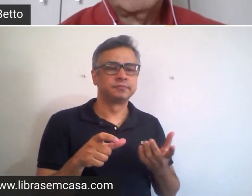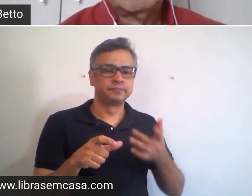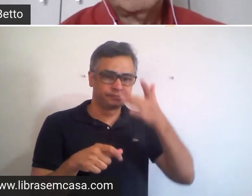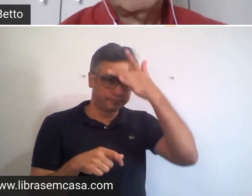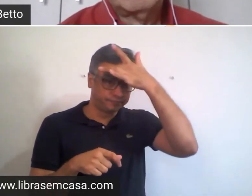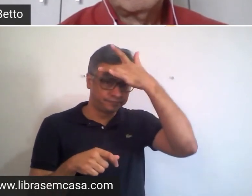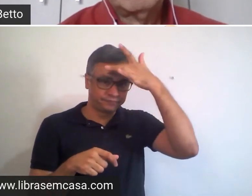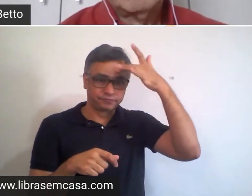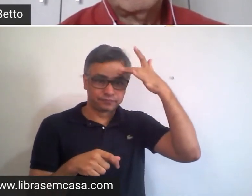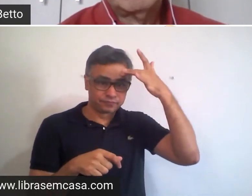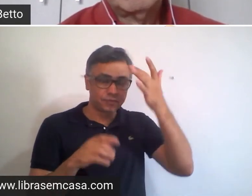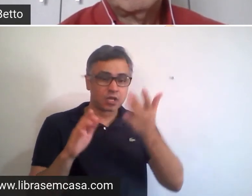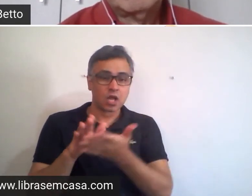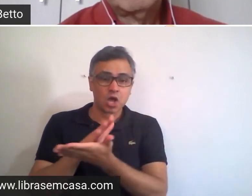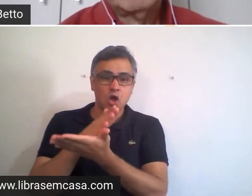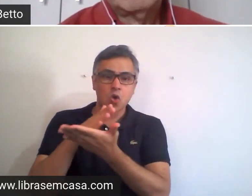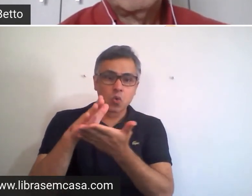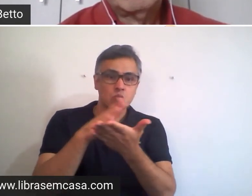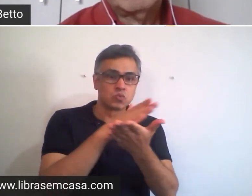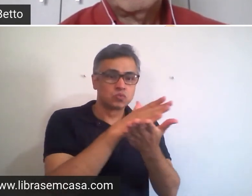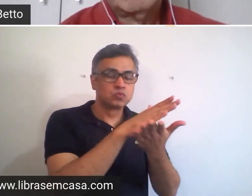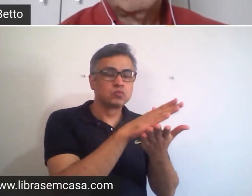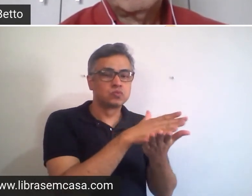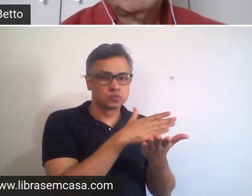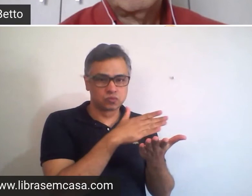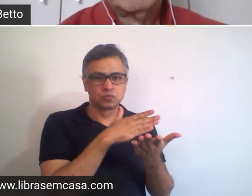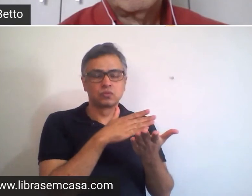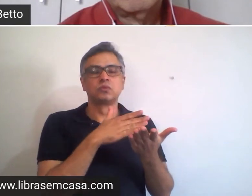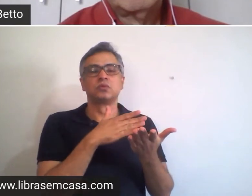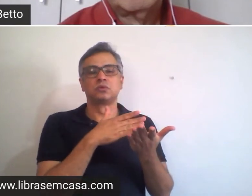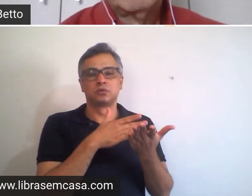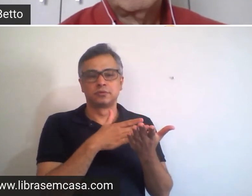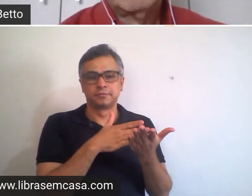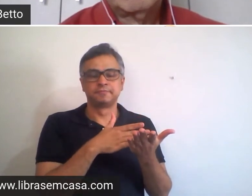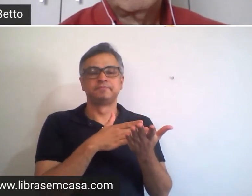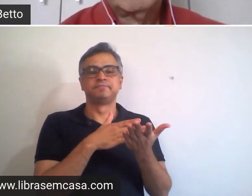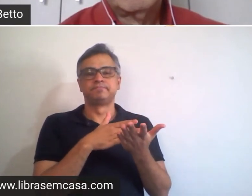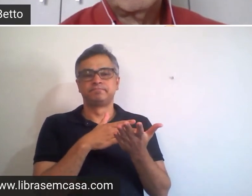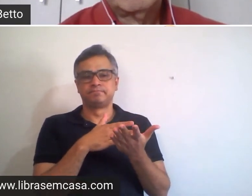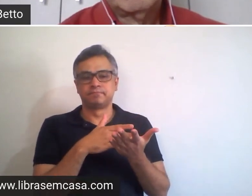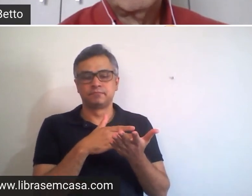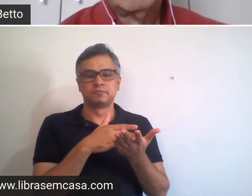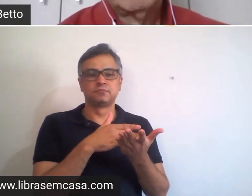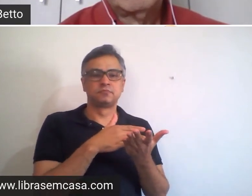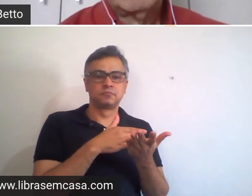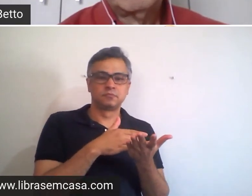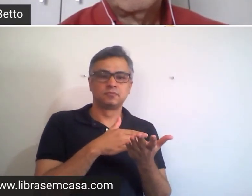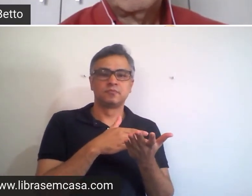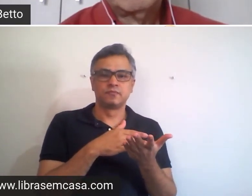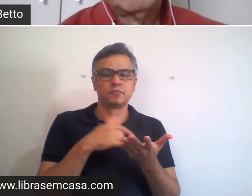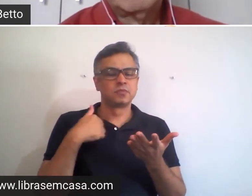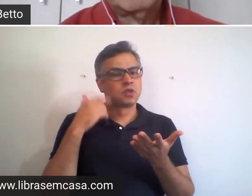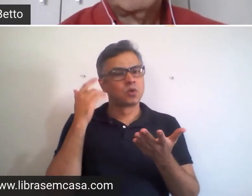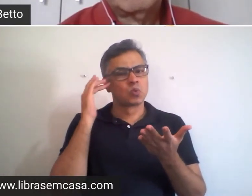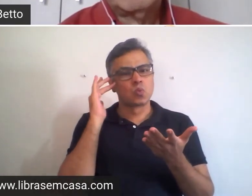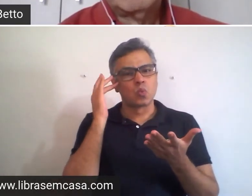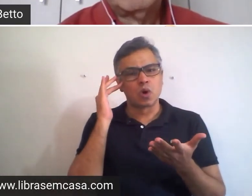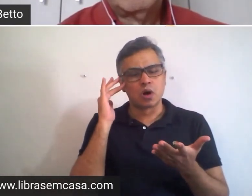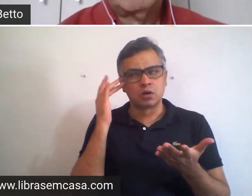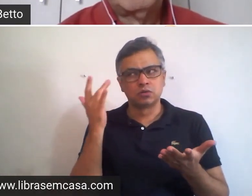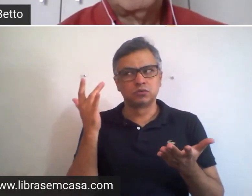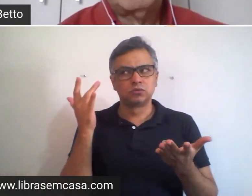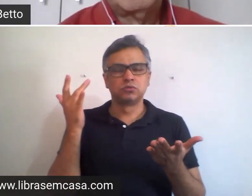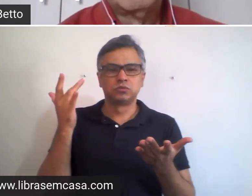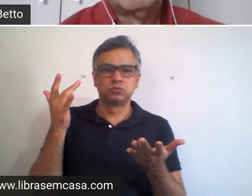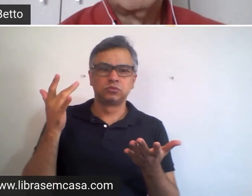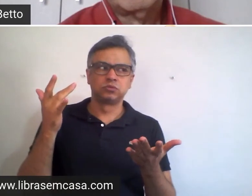há pessoas que efetivamente, pelo menos sob um ponto de vista que eu acho absolutamente